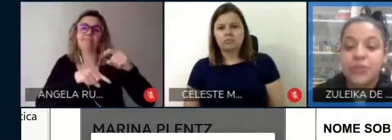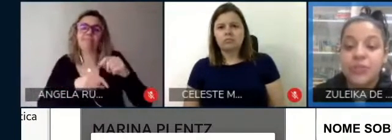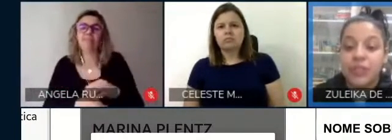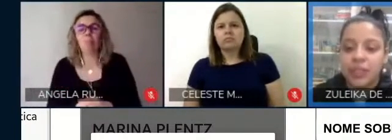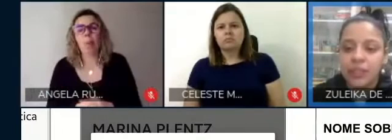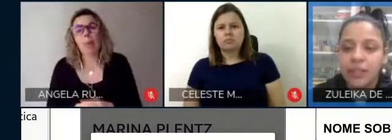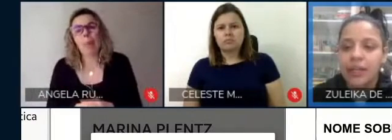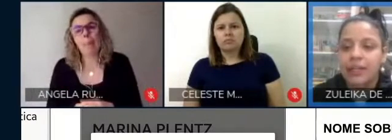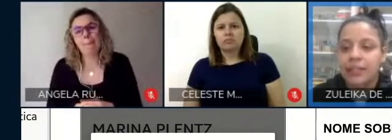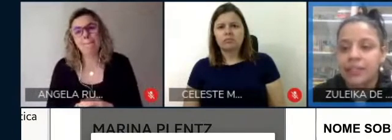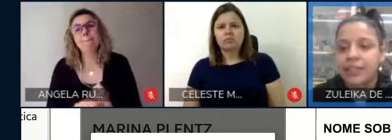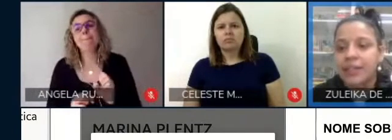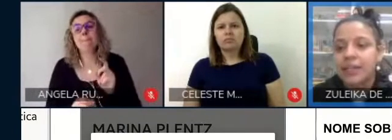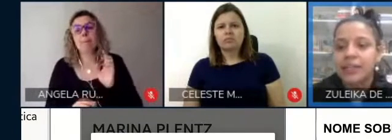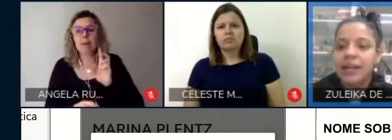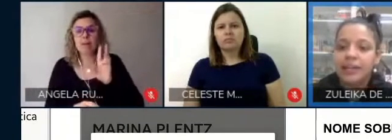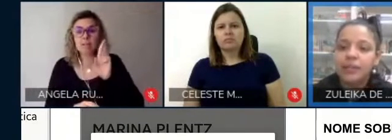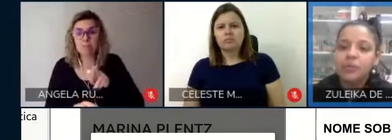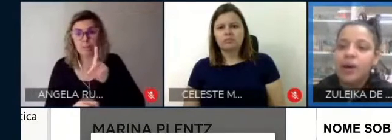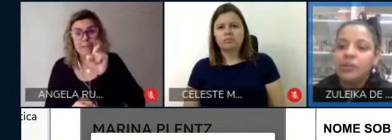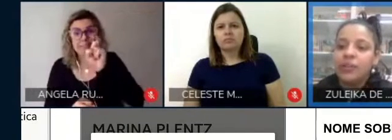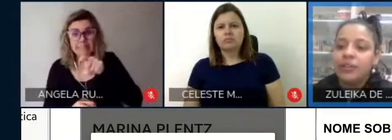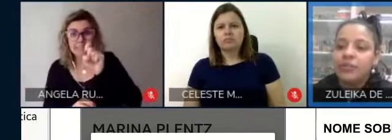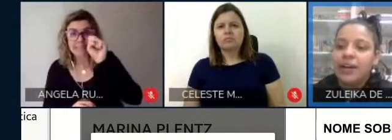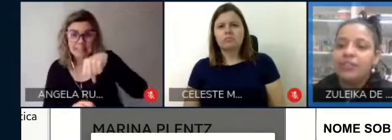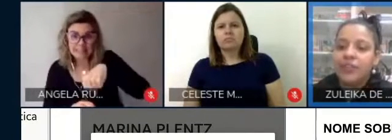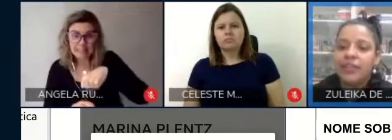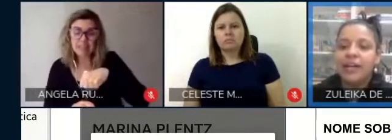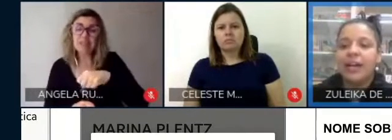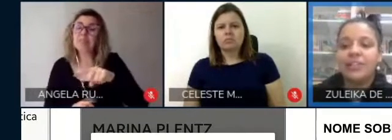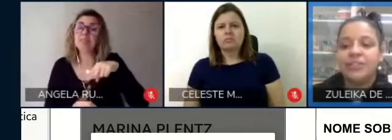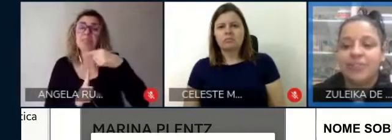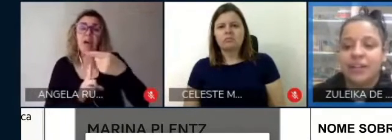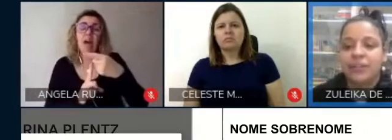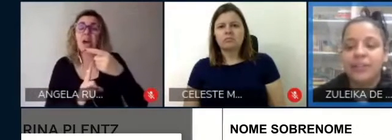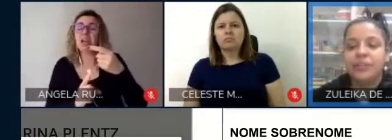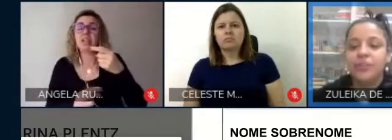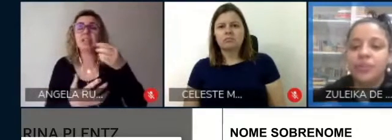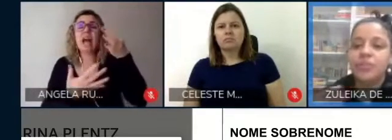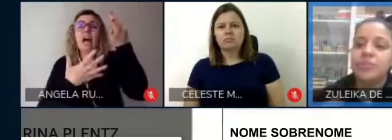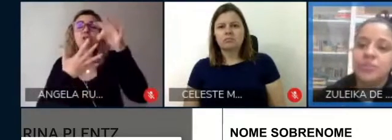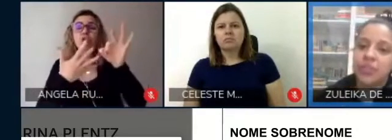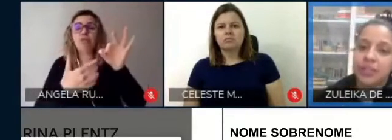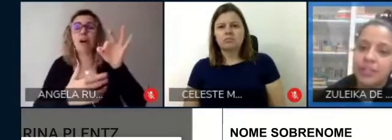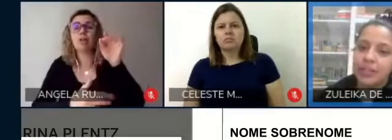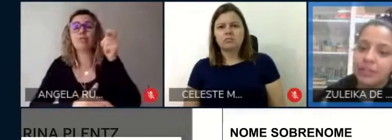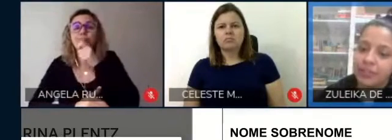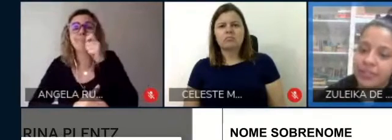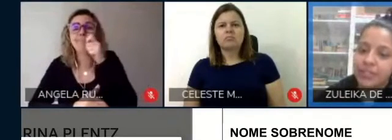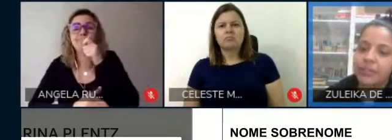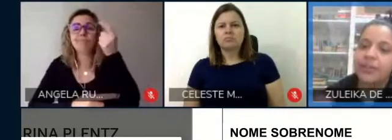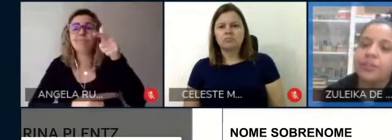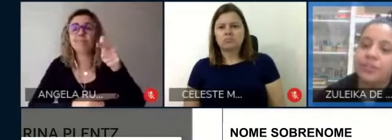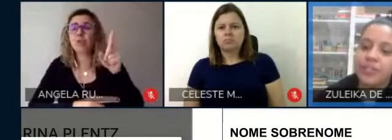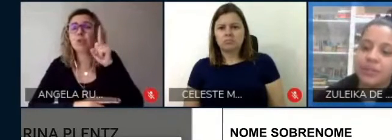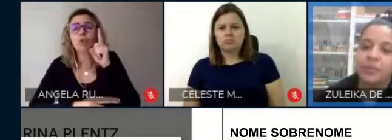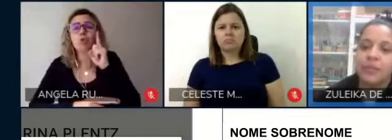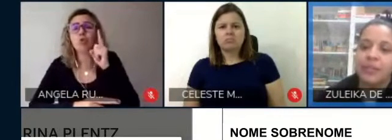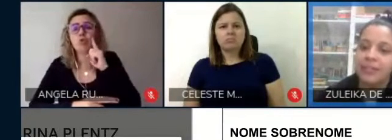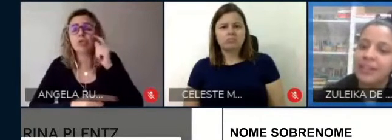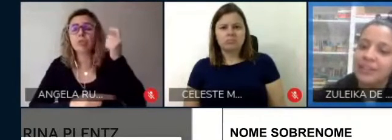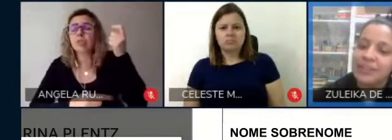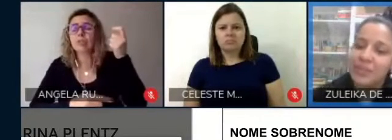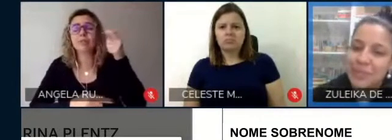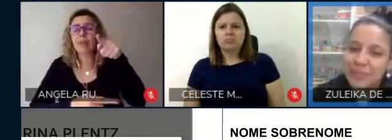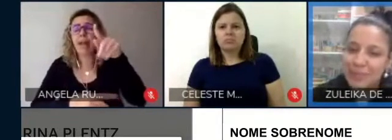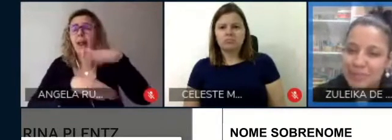né? Então eu digo sim ali, e aí o auto-renovar fica ativado. Então todos os dias ele vai fazendo a